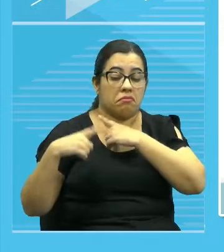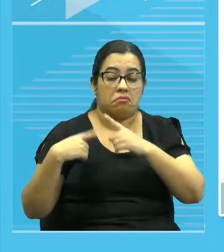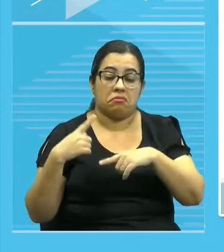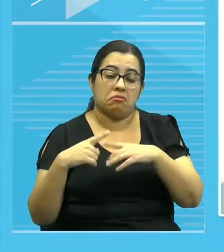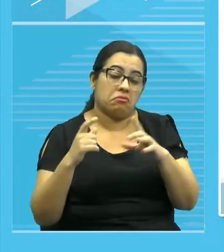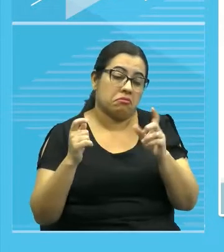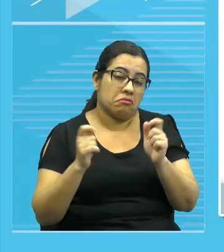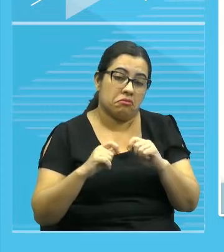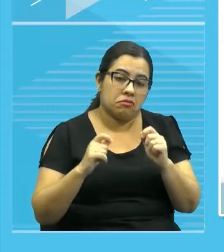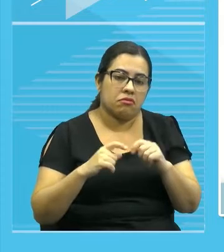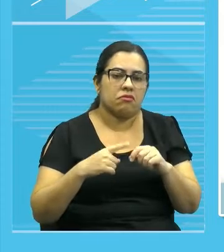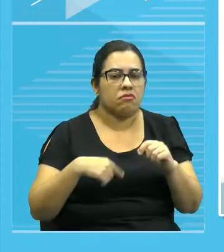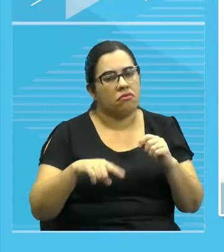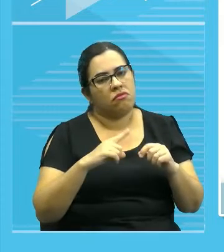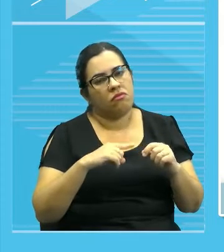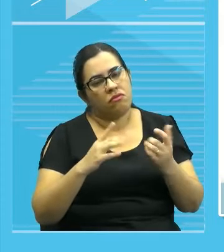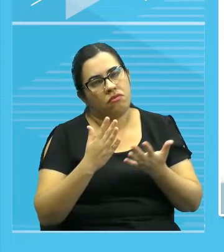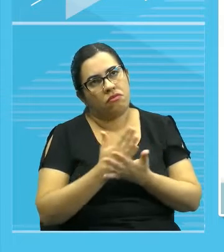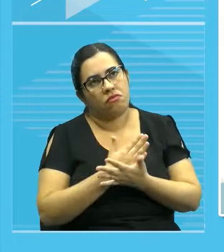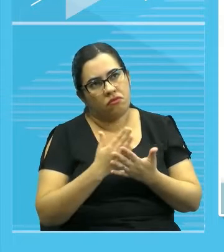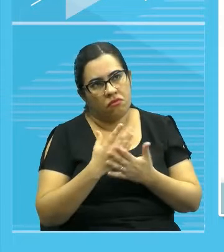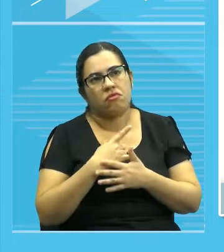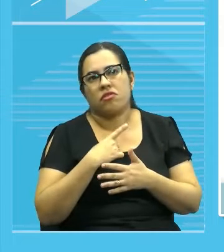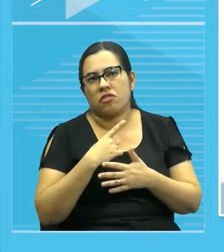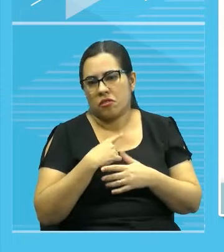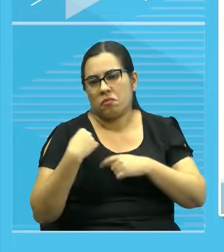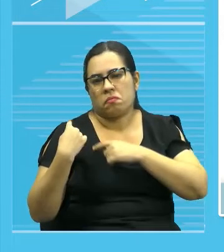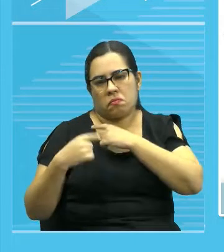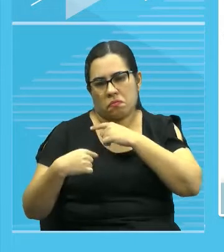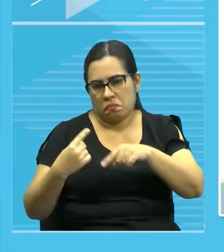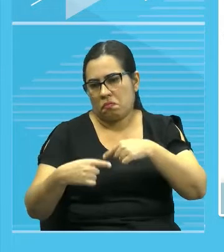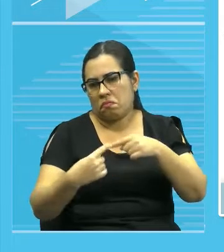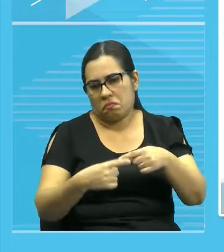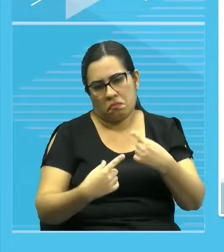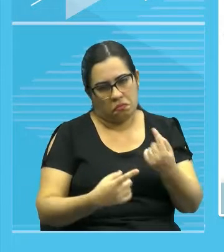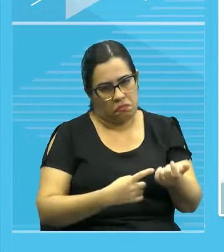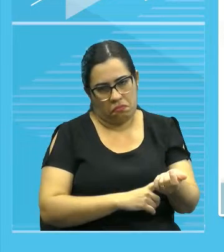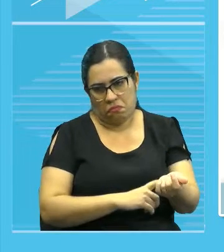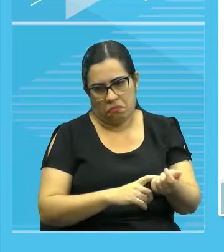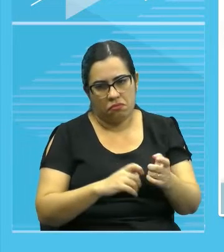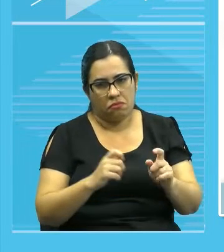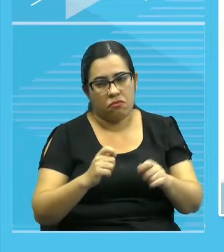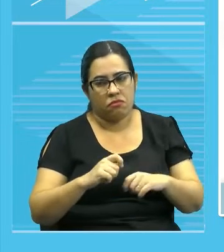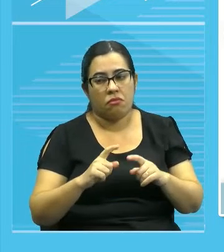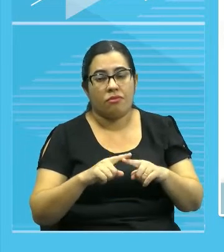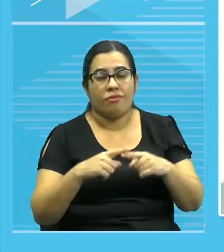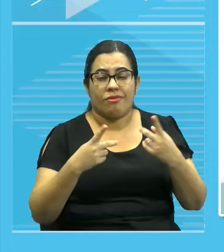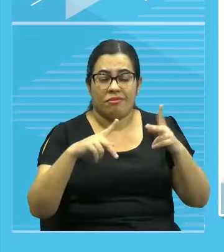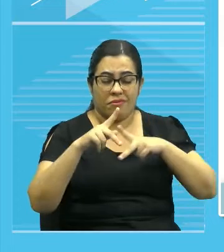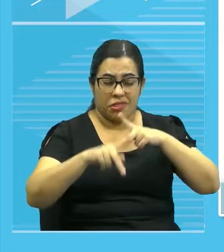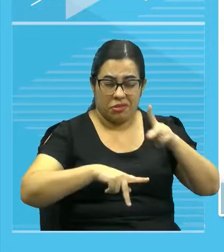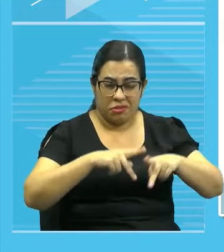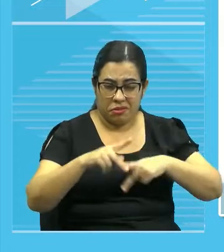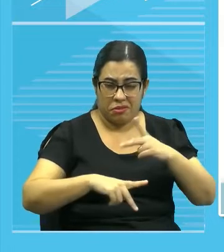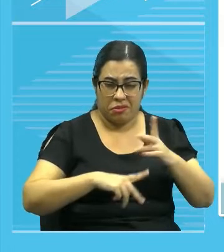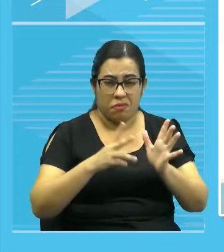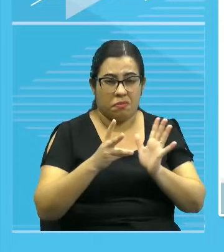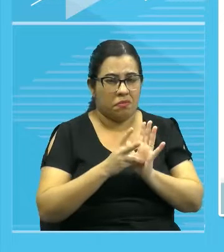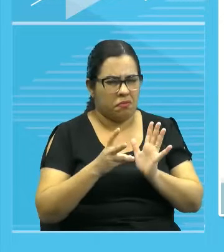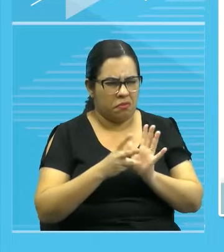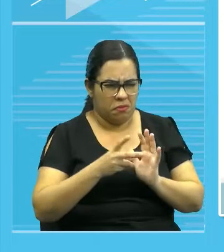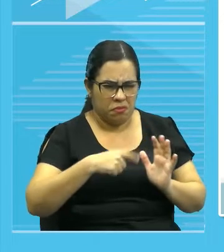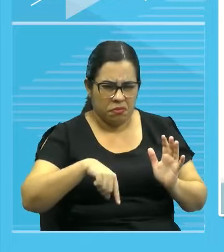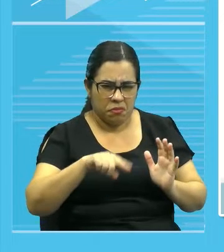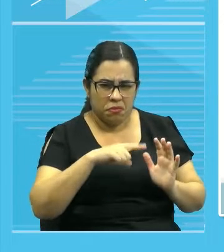temos ascendentes alguns tem que indígena nós temos etc e tal mas quando você fala de população indígena não